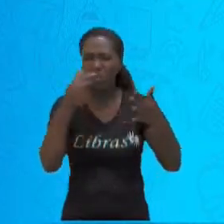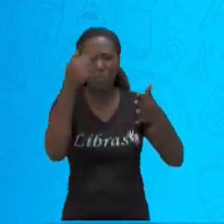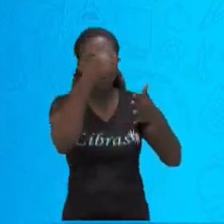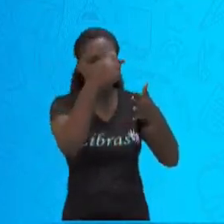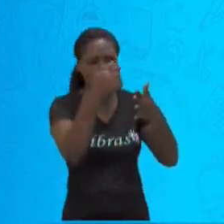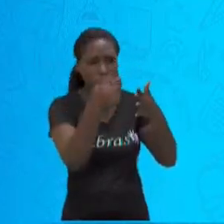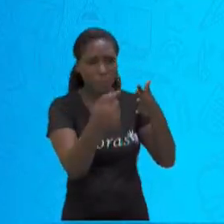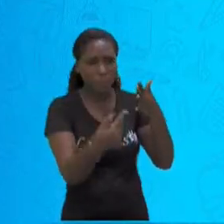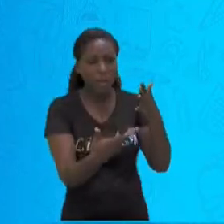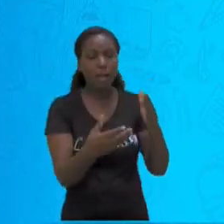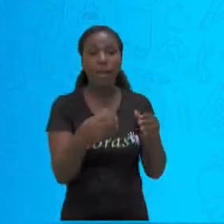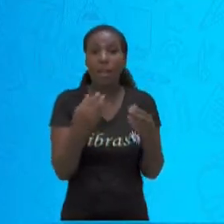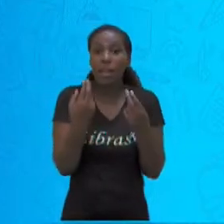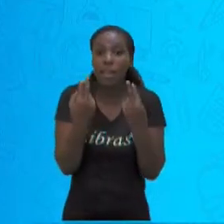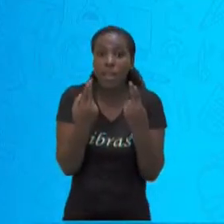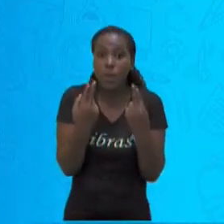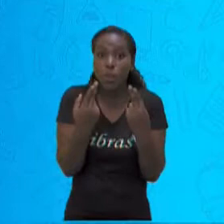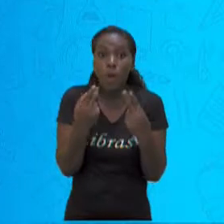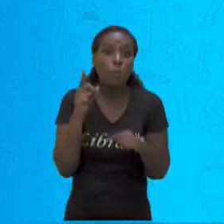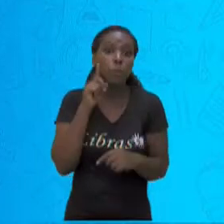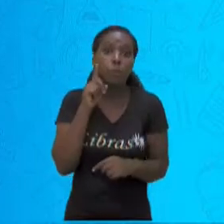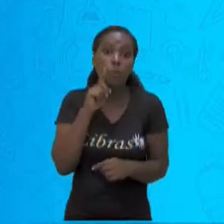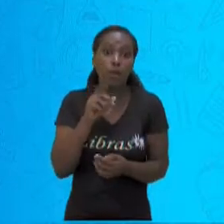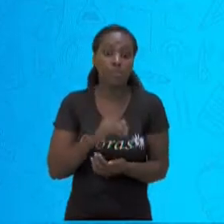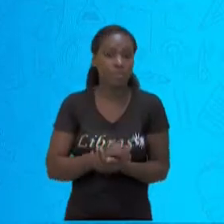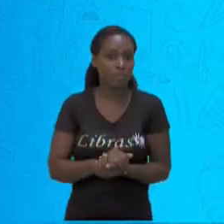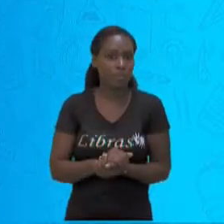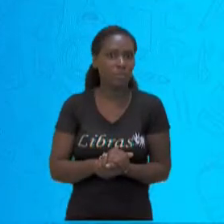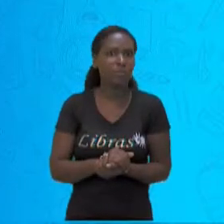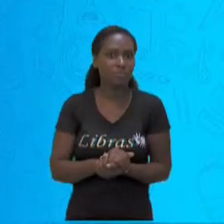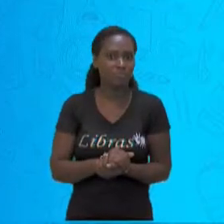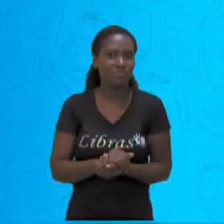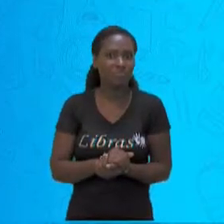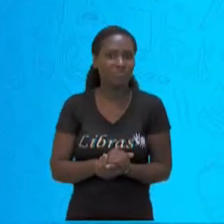programas norte-americanos? O jornal.